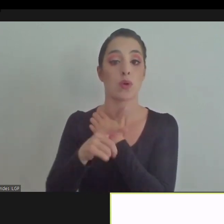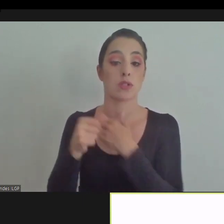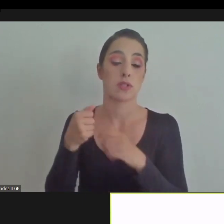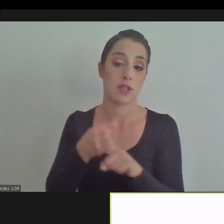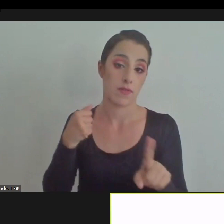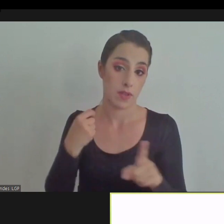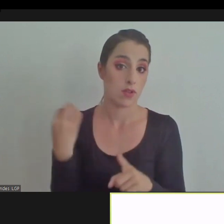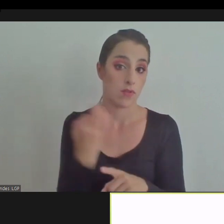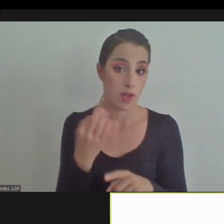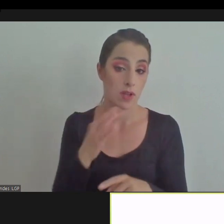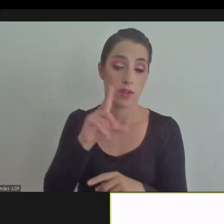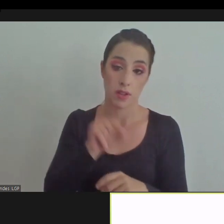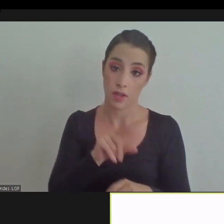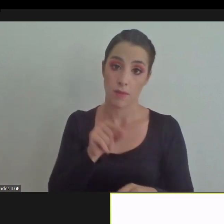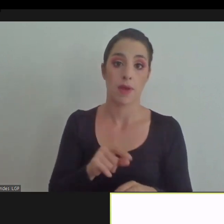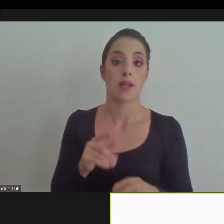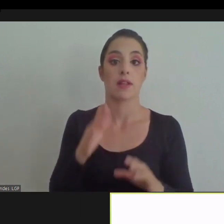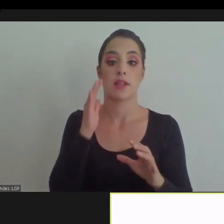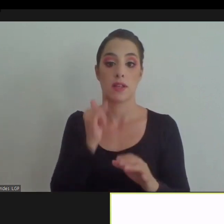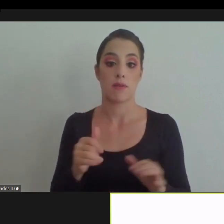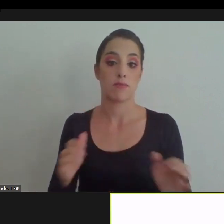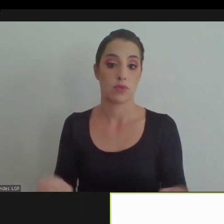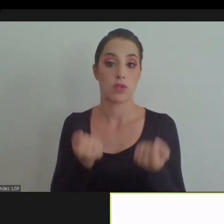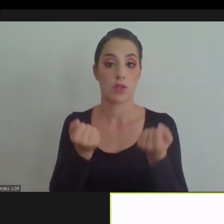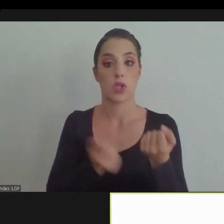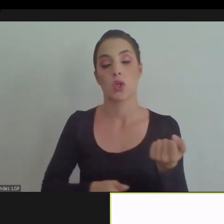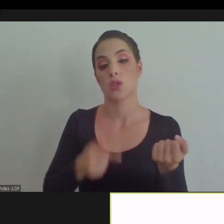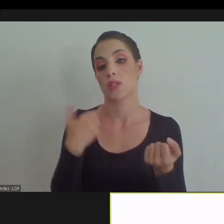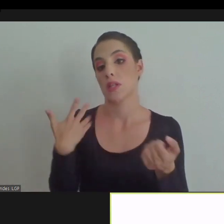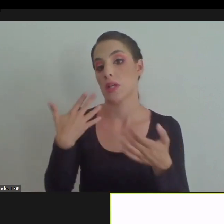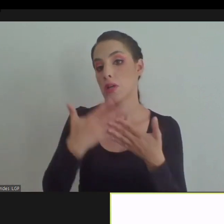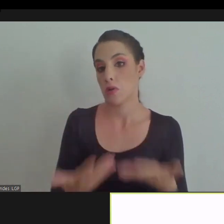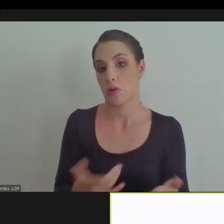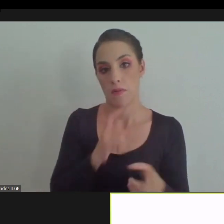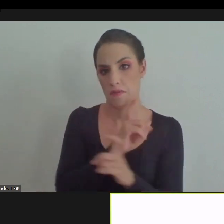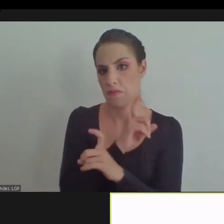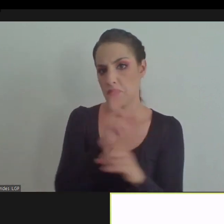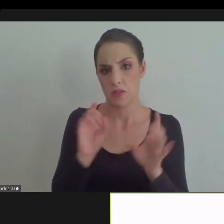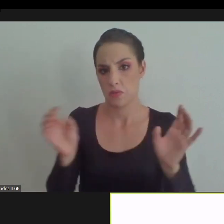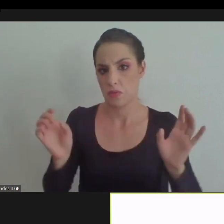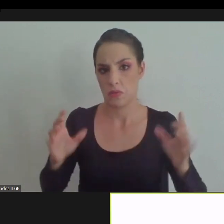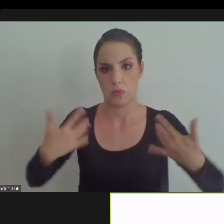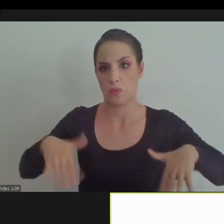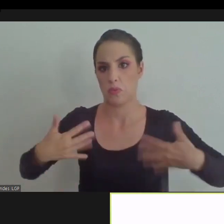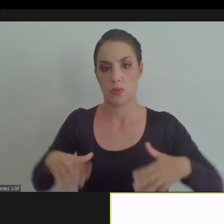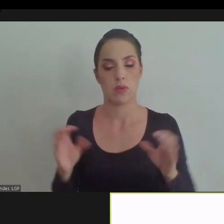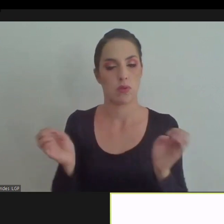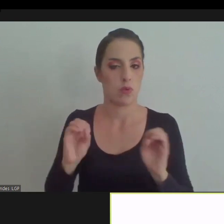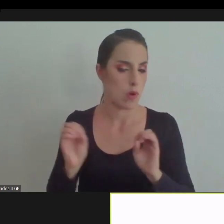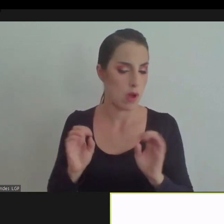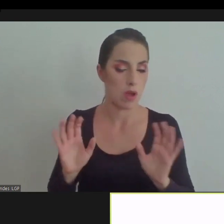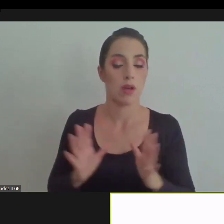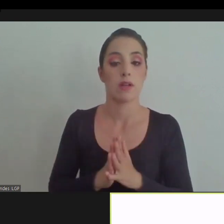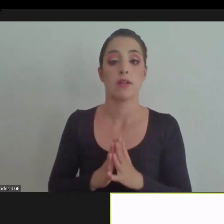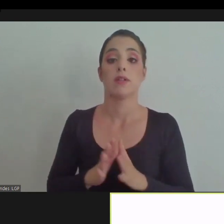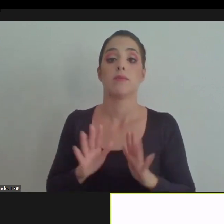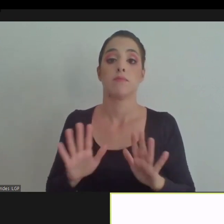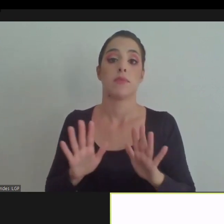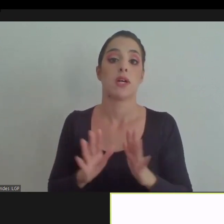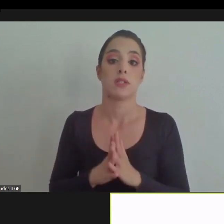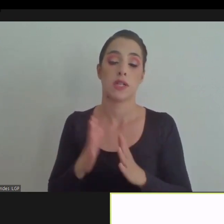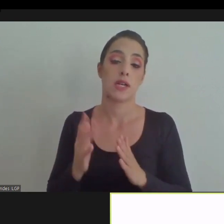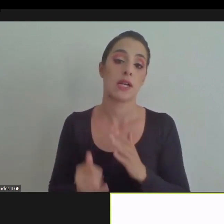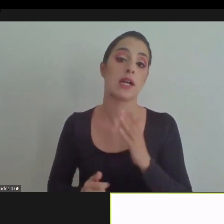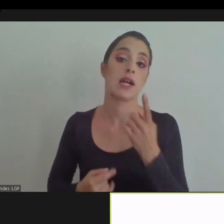vigor, tanto que ainda não tivemos casos alarmantes de vazamento de informação. E a cada etapa